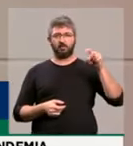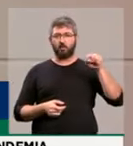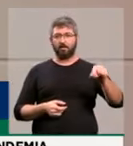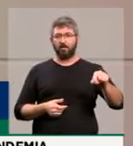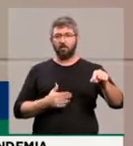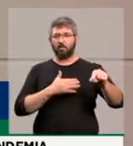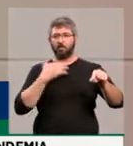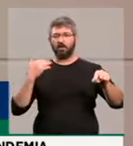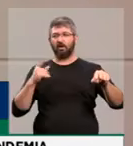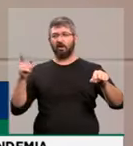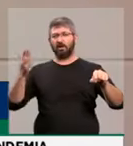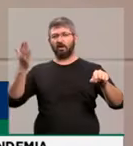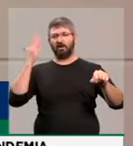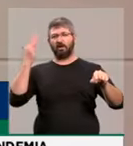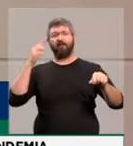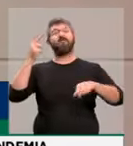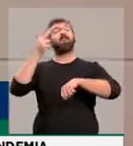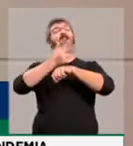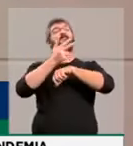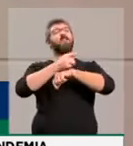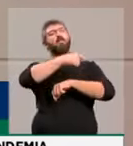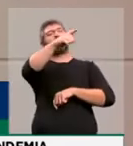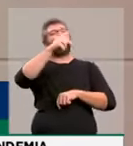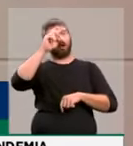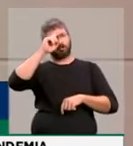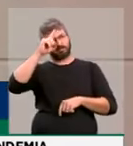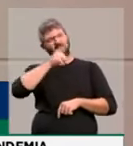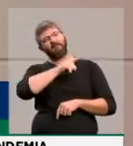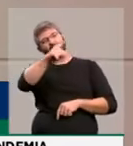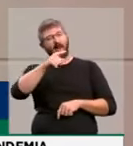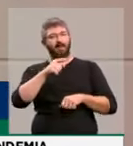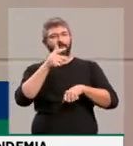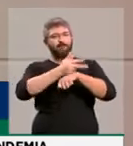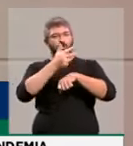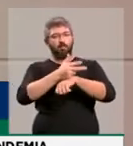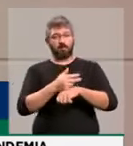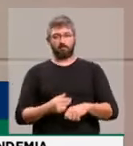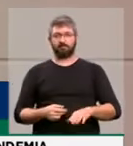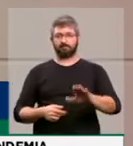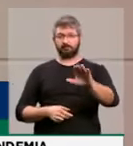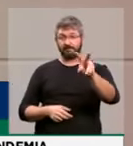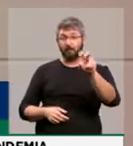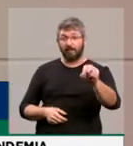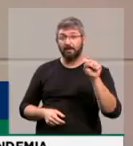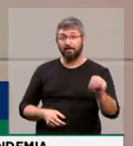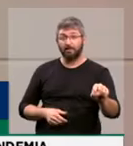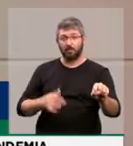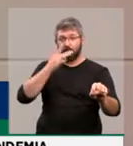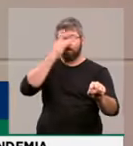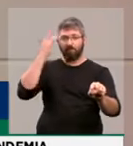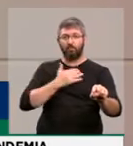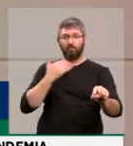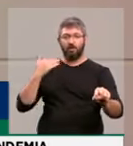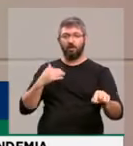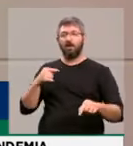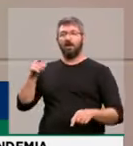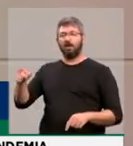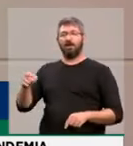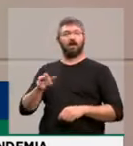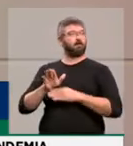número e mandou que se filmasse os hospitais. E quando 50 mil brasileiros tinham morrido, ele